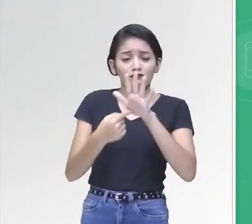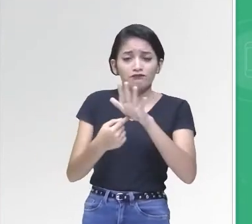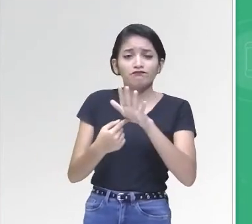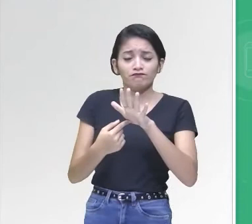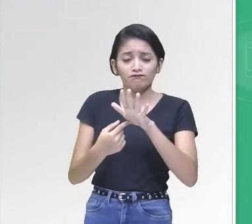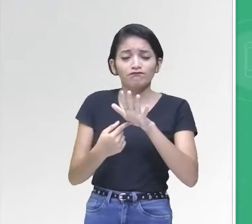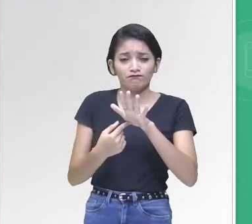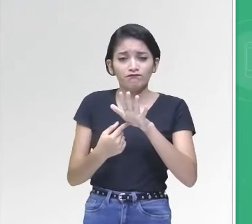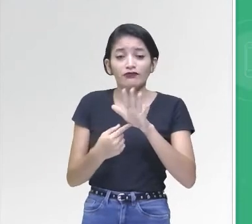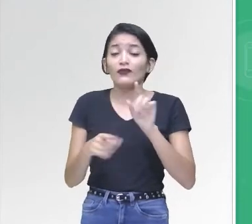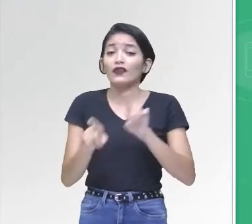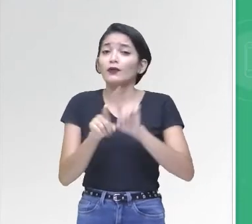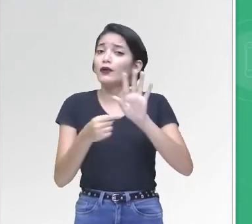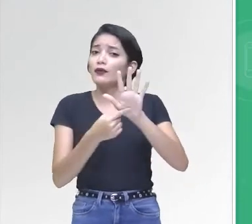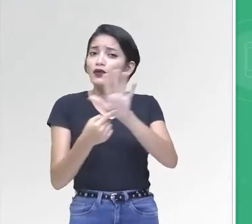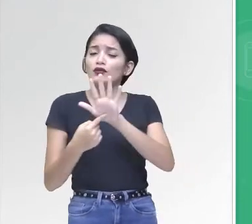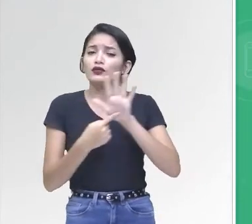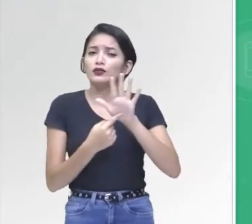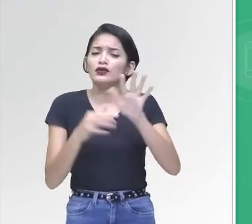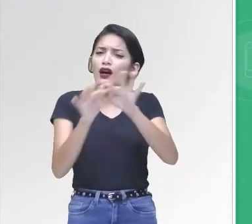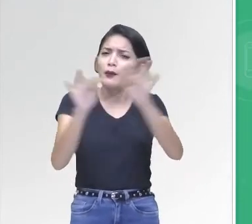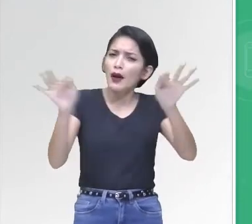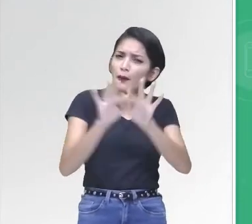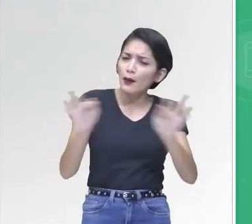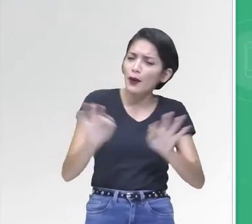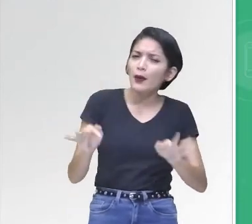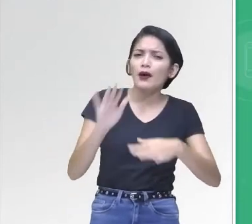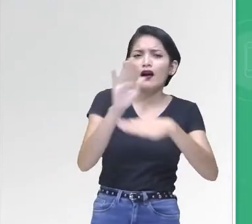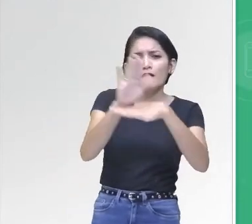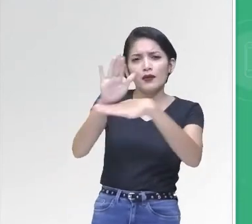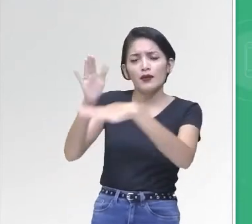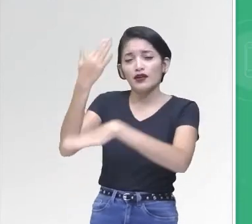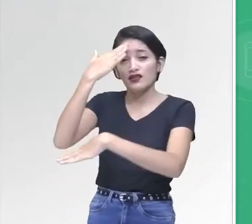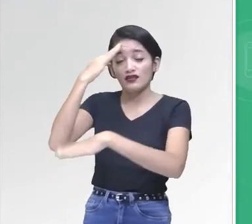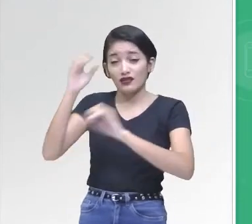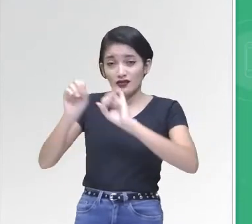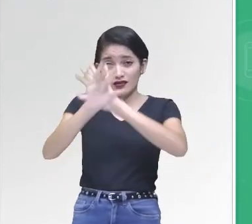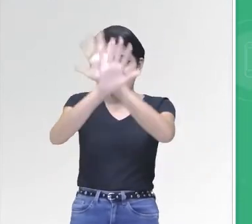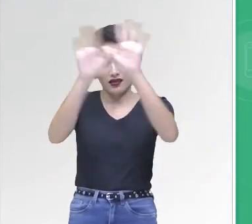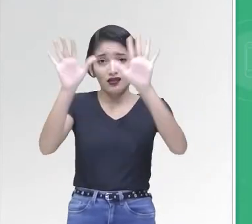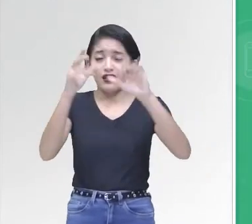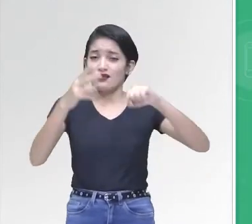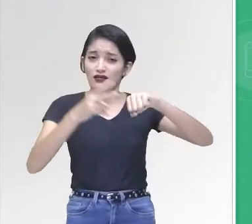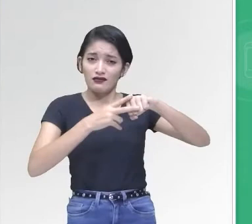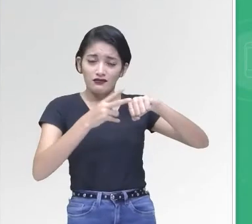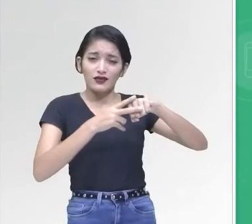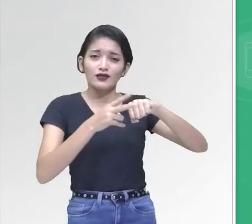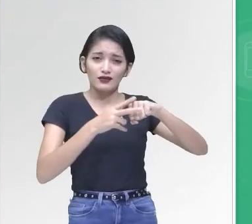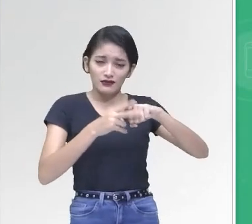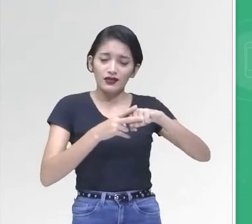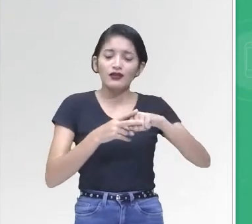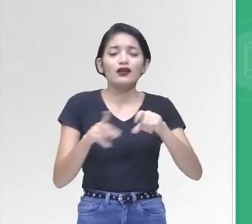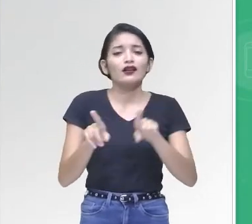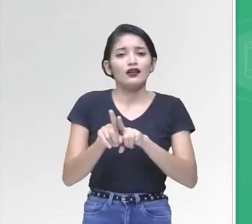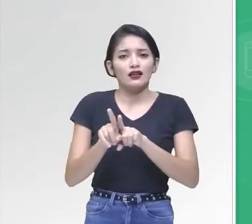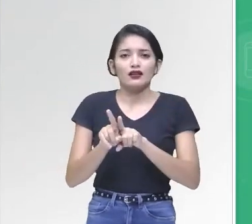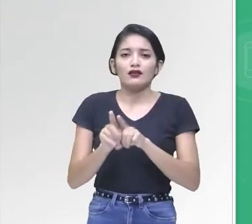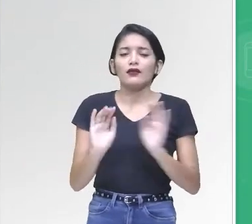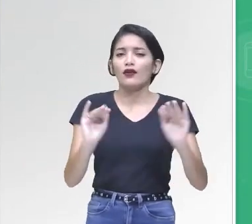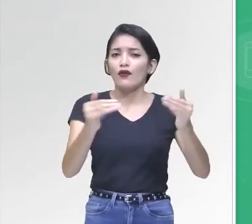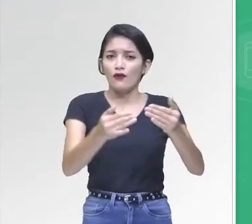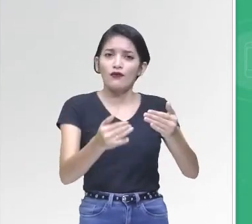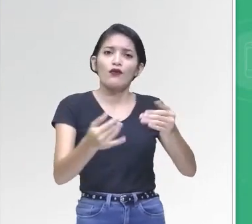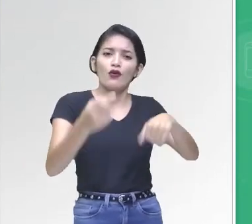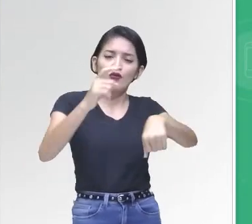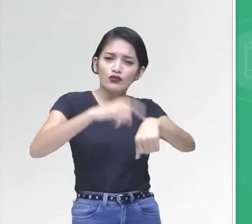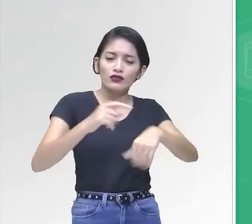eu apresento também para vocês essas expressões que ajudam a entender mais esse verbo, que reforçam o tempo presente do